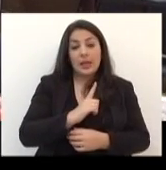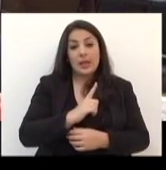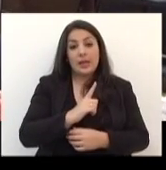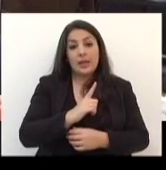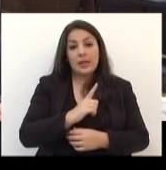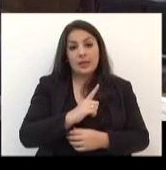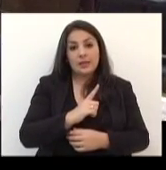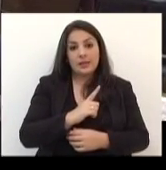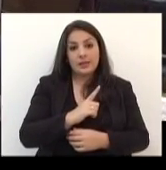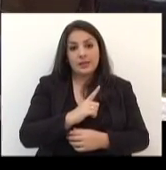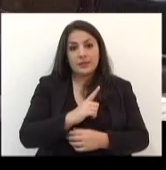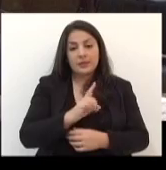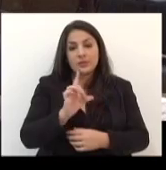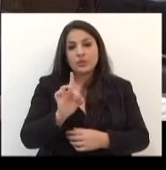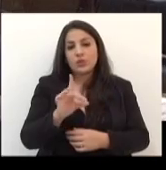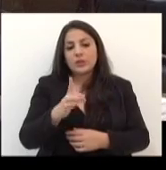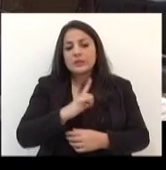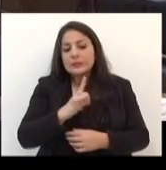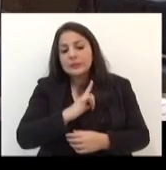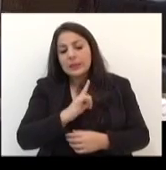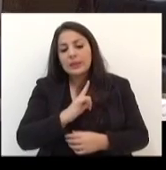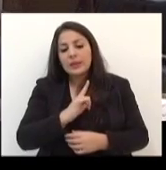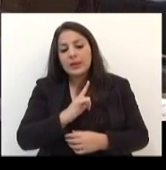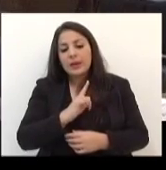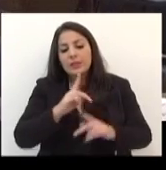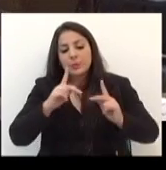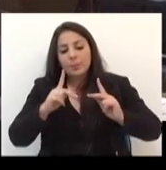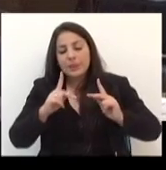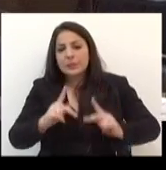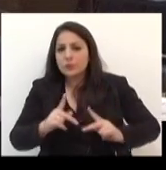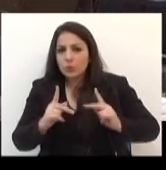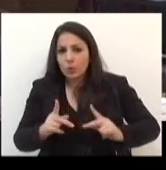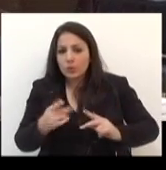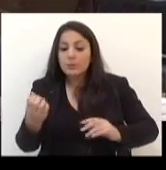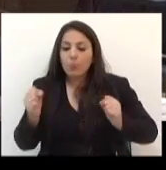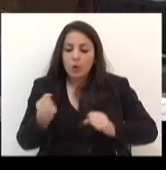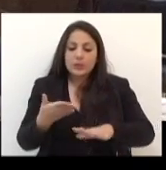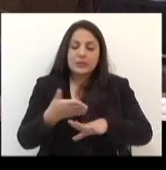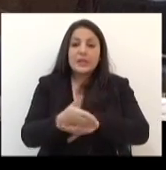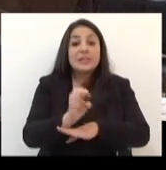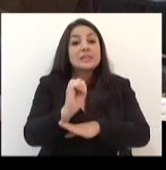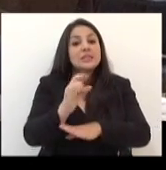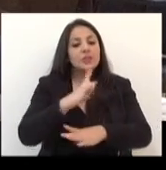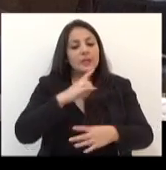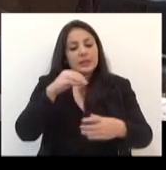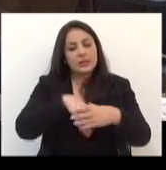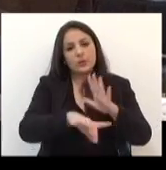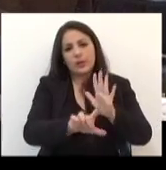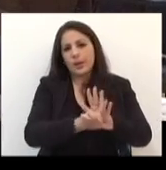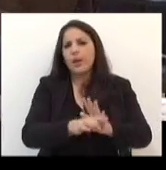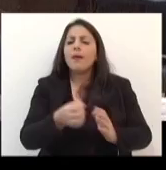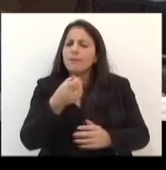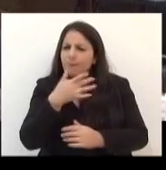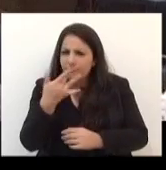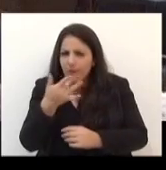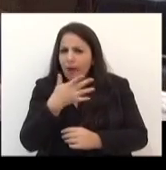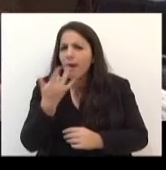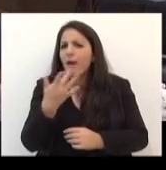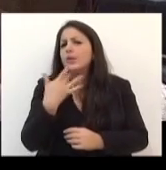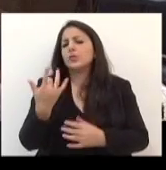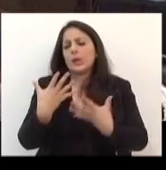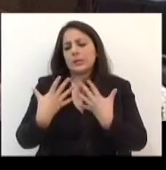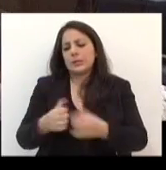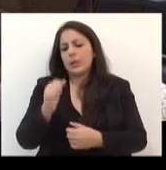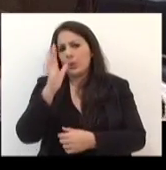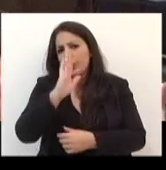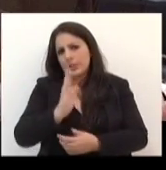a identificação e só vai estar lá quem estiver legal. É fácil jogar para o Brasil esse